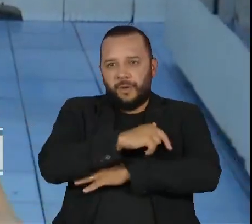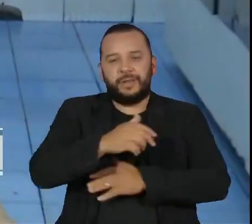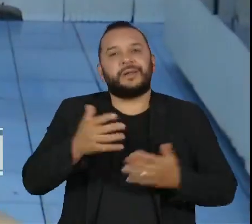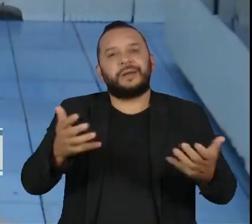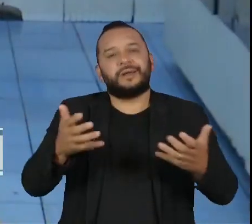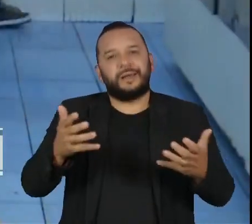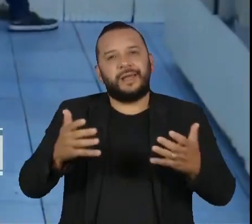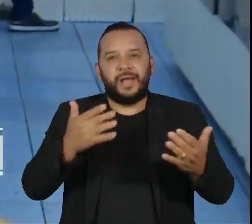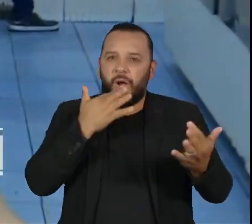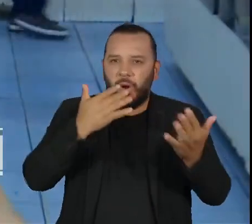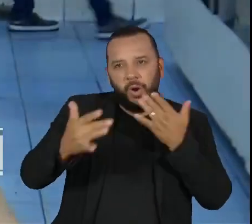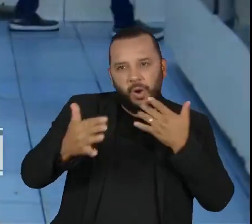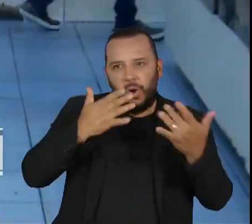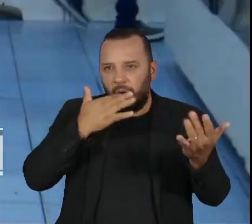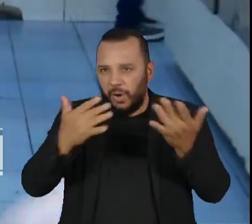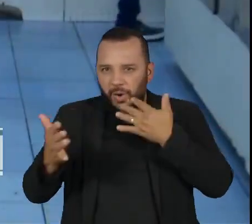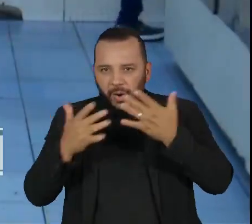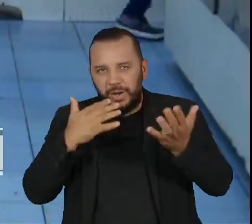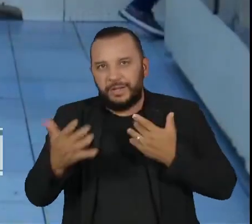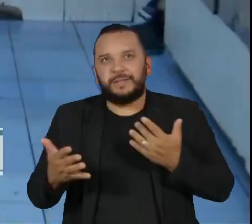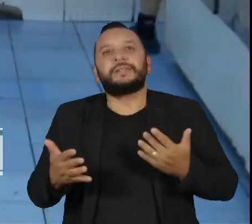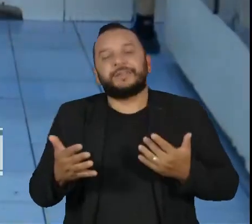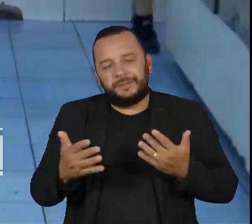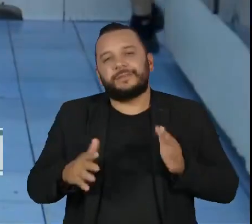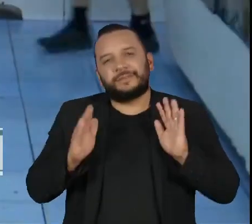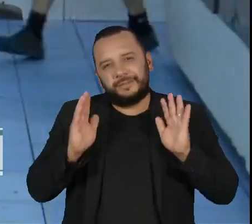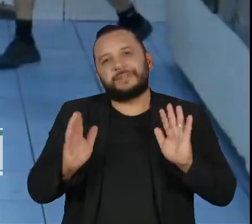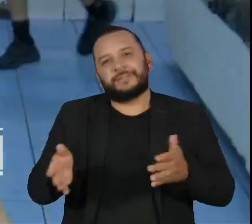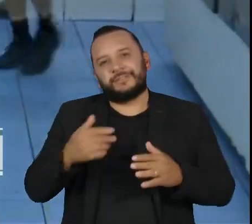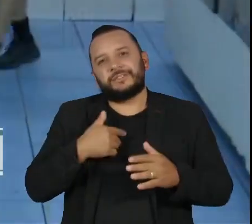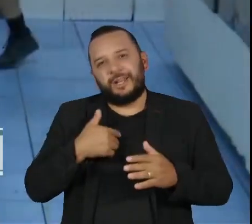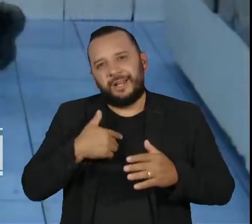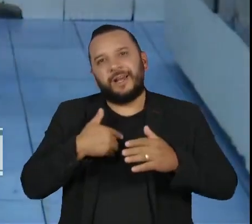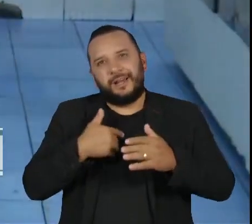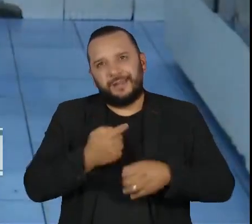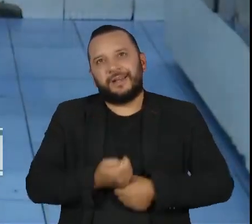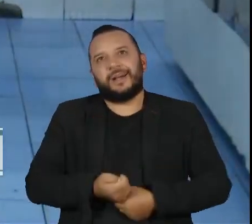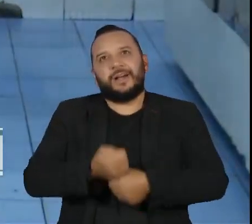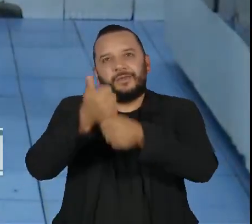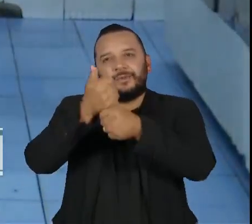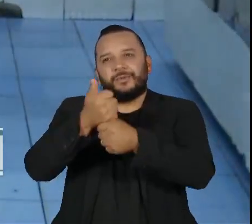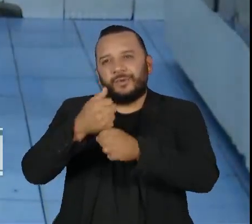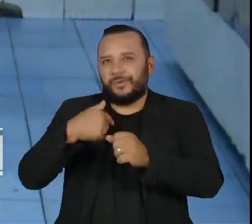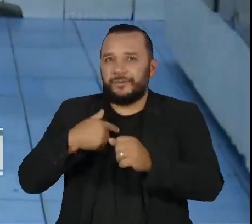para desejar, para realizar desejos de ano novo. Vamos ver na reportagem.